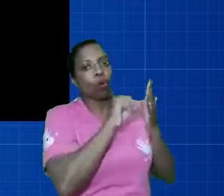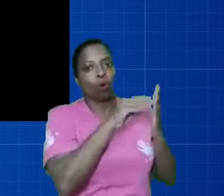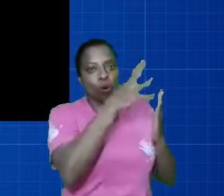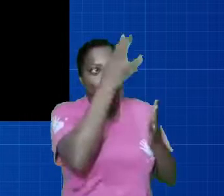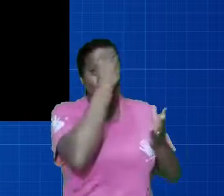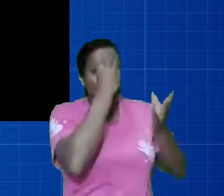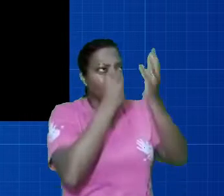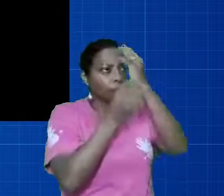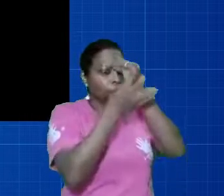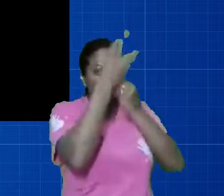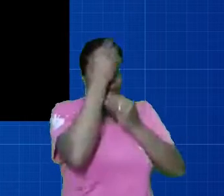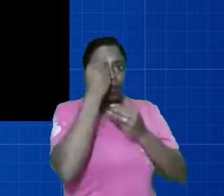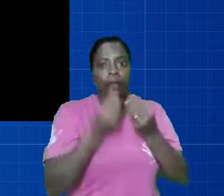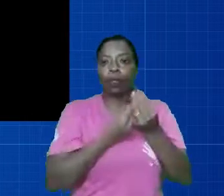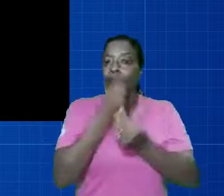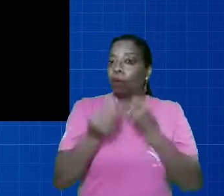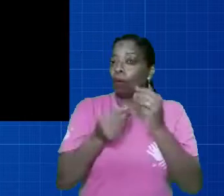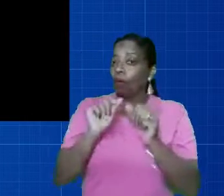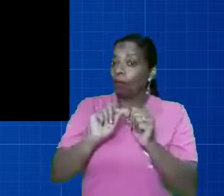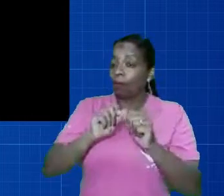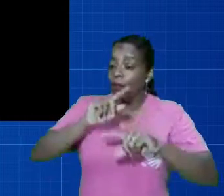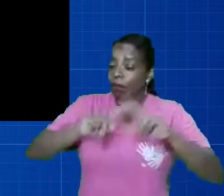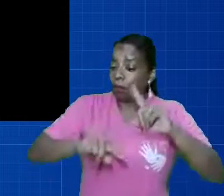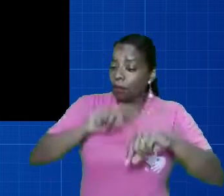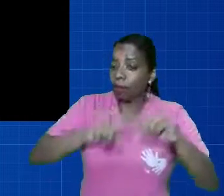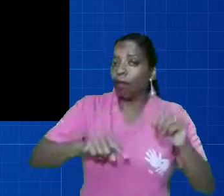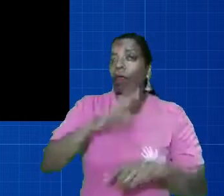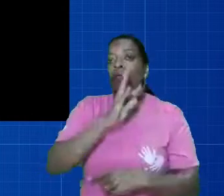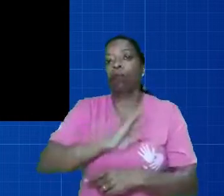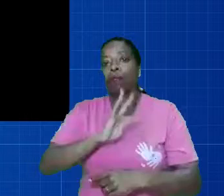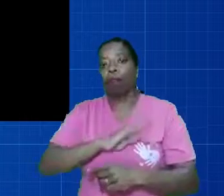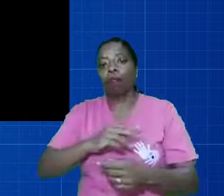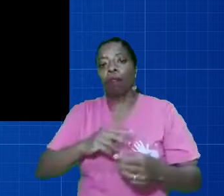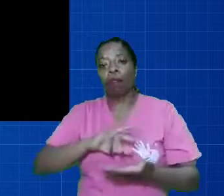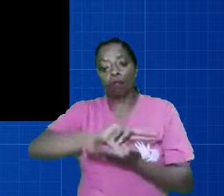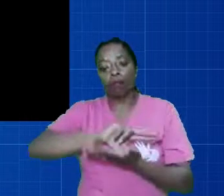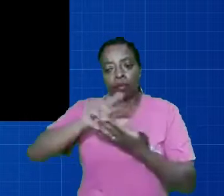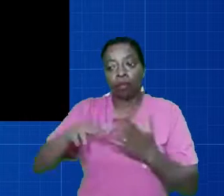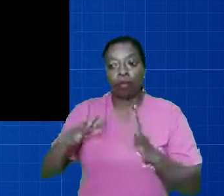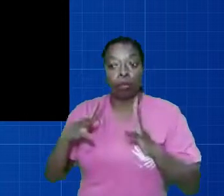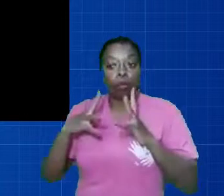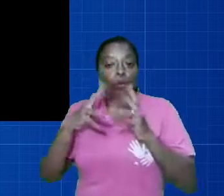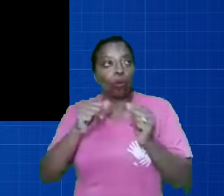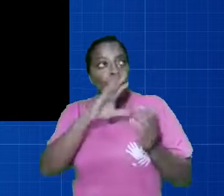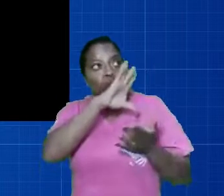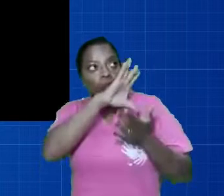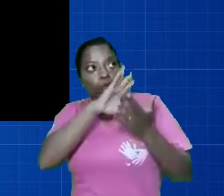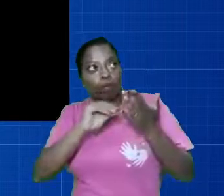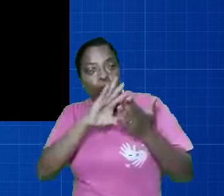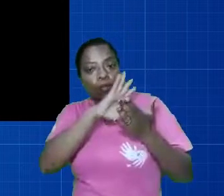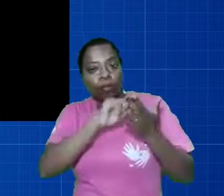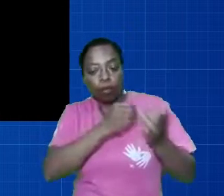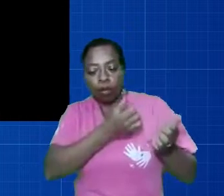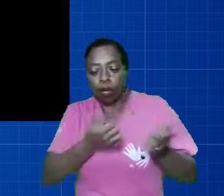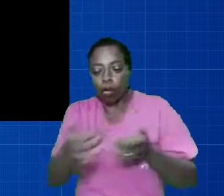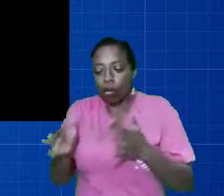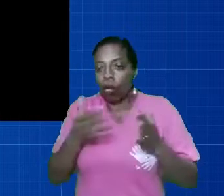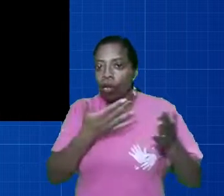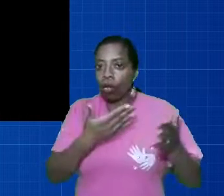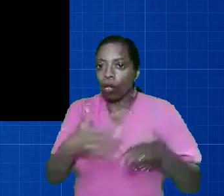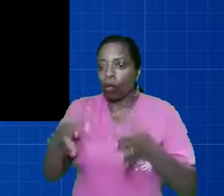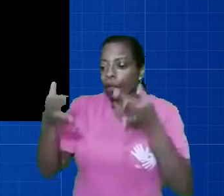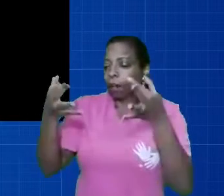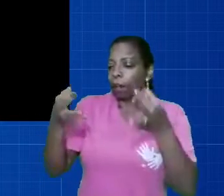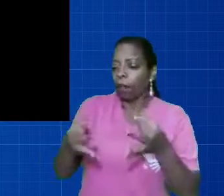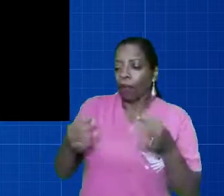né? E todos faziam igual, né? Para se avaliar o quanto se chegava próximo ao modelo do